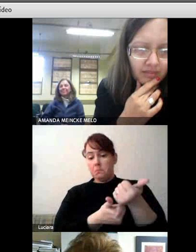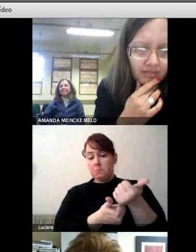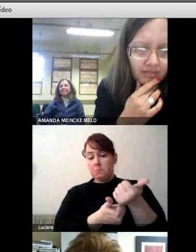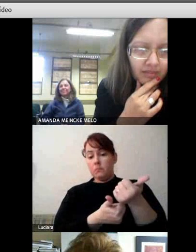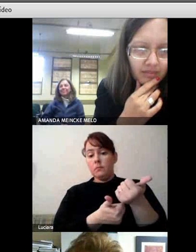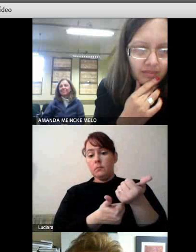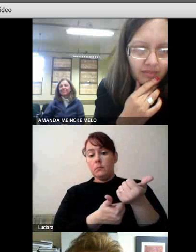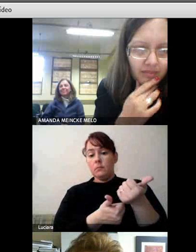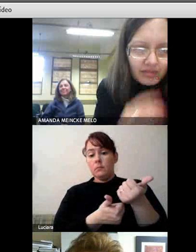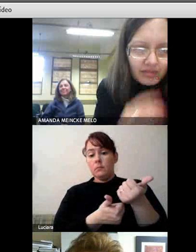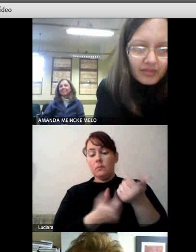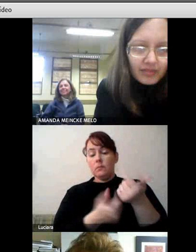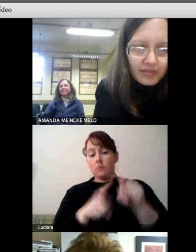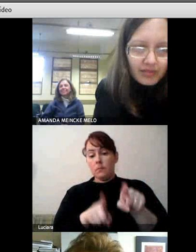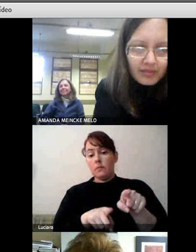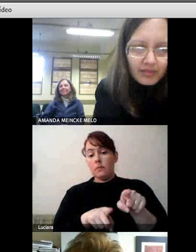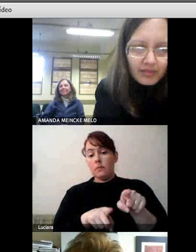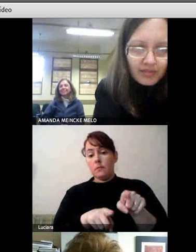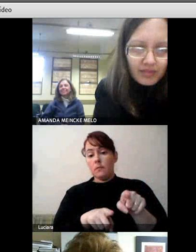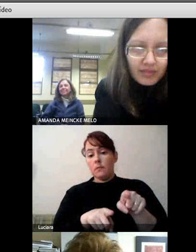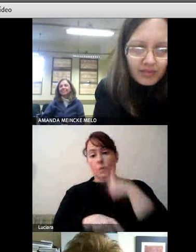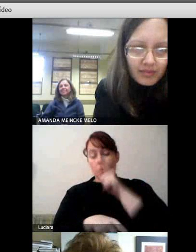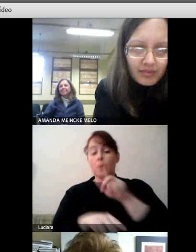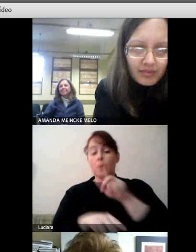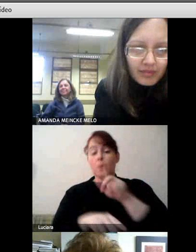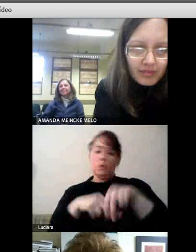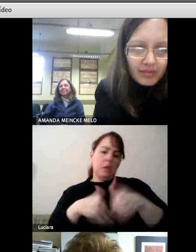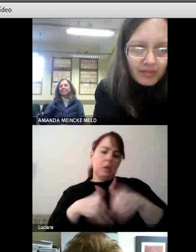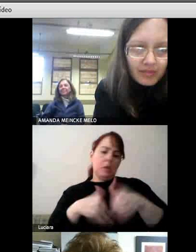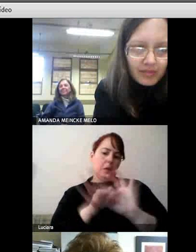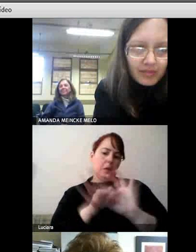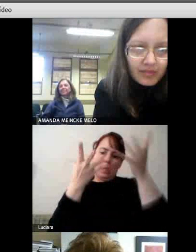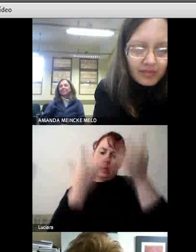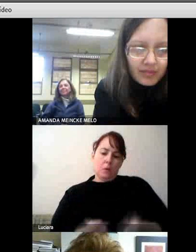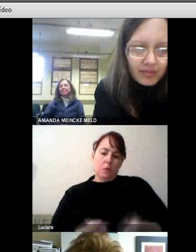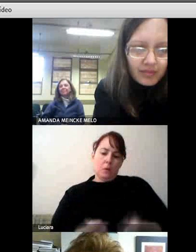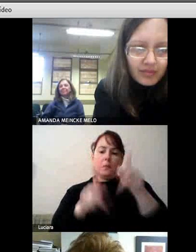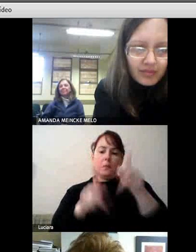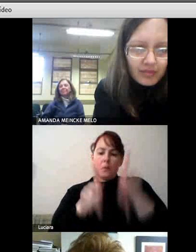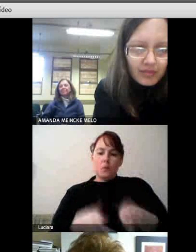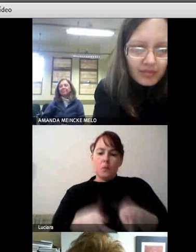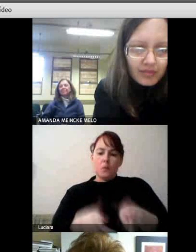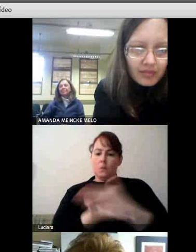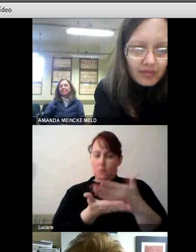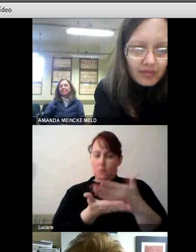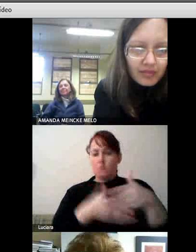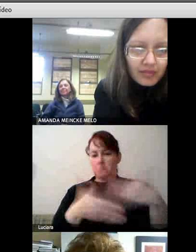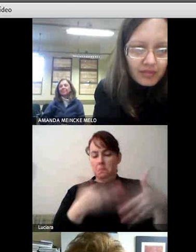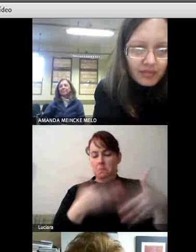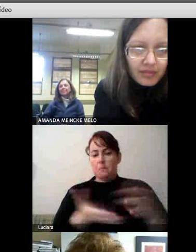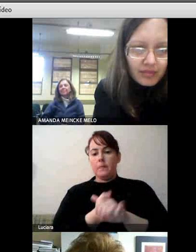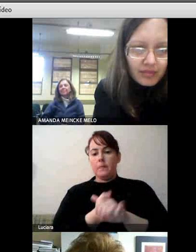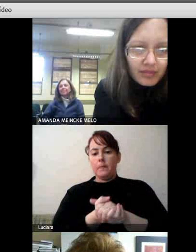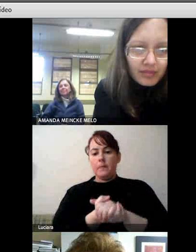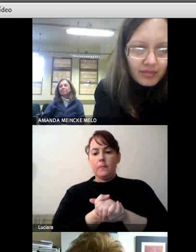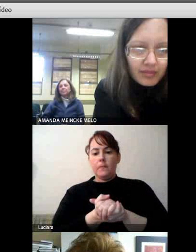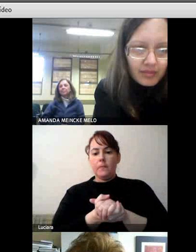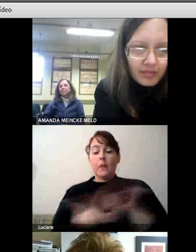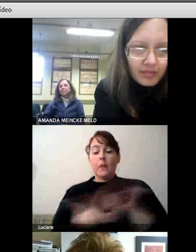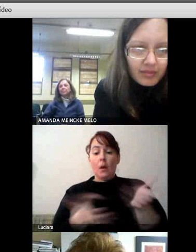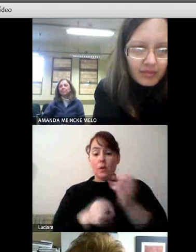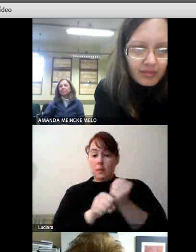alcançada. E todos nós nos assustamos com as novas tecnologias. Agora, no momento em que a